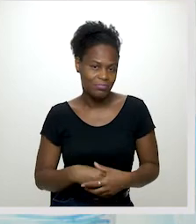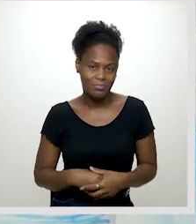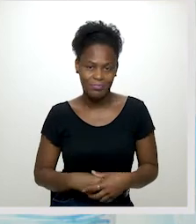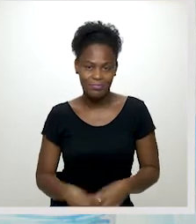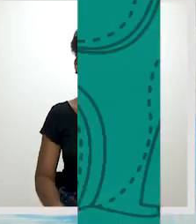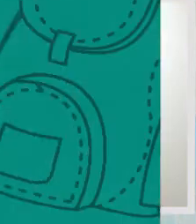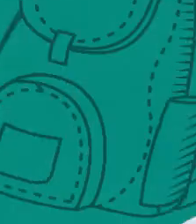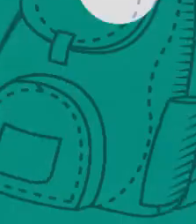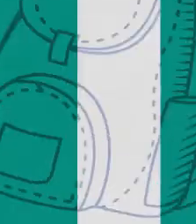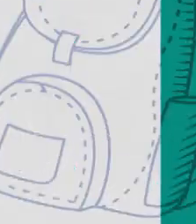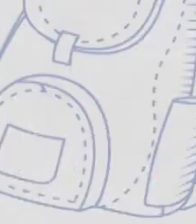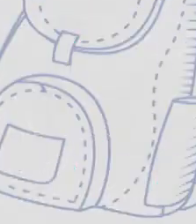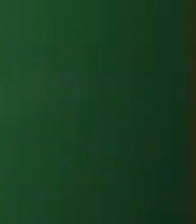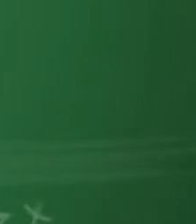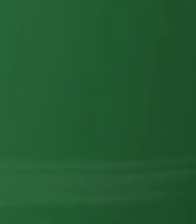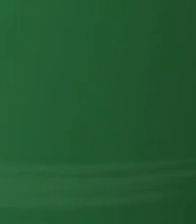maneira.